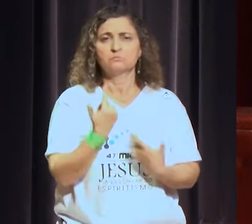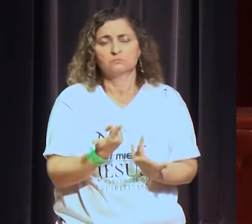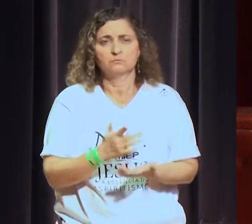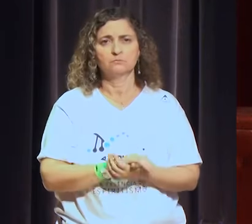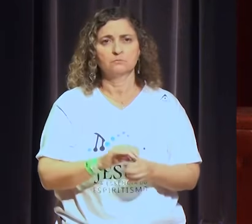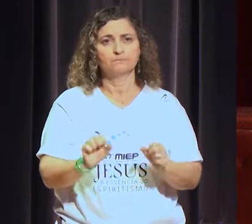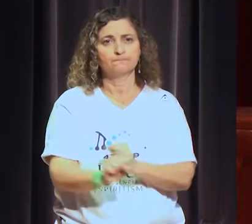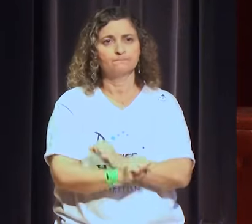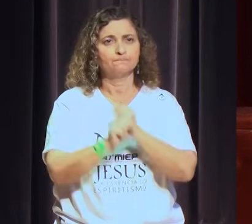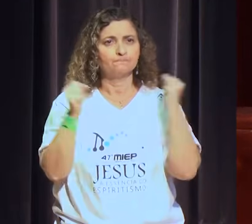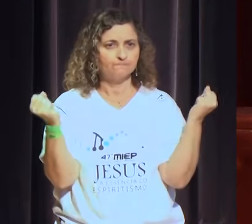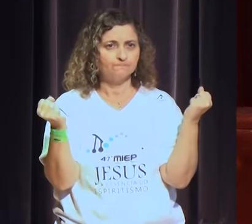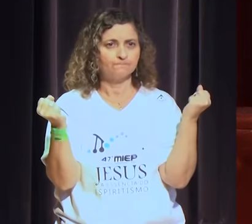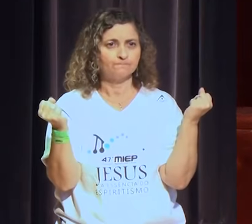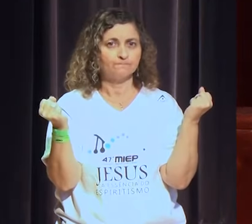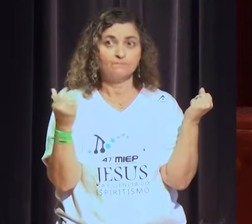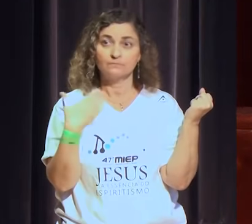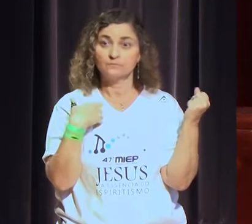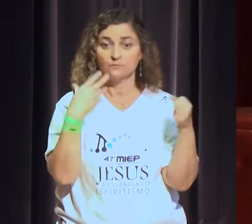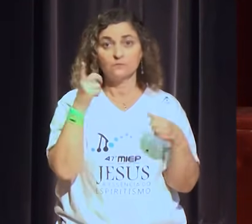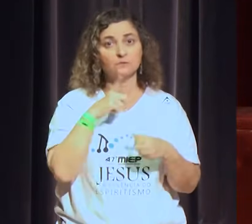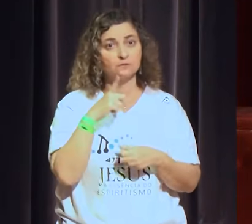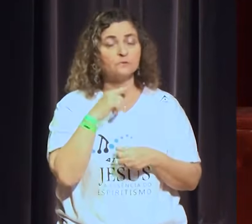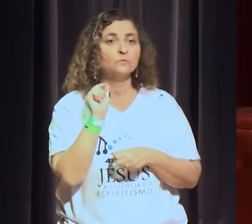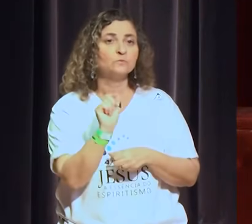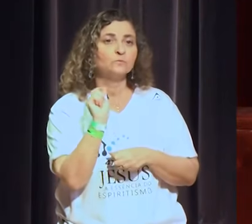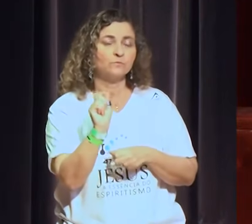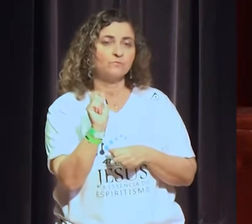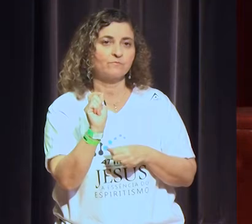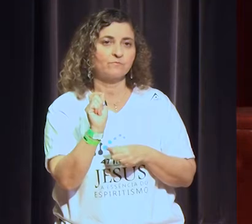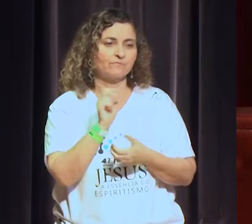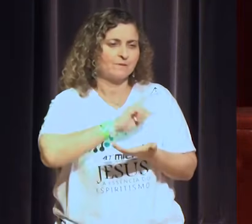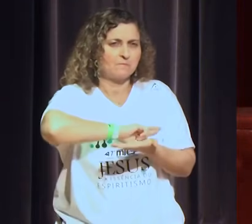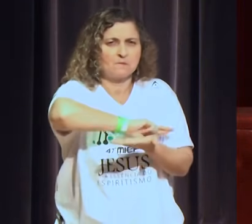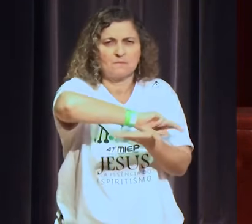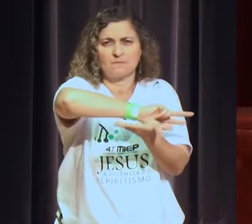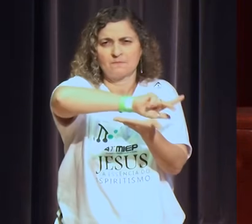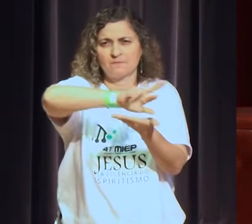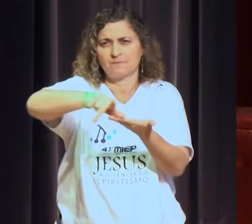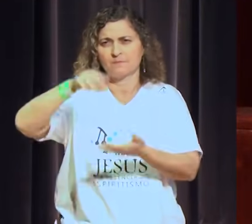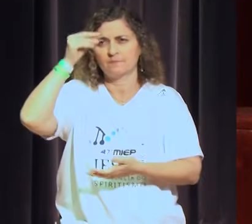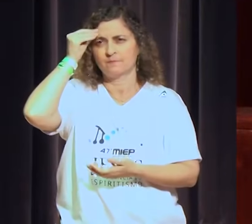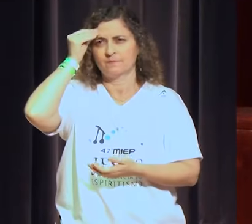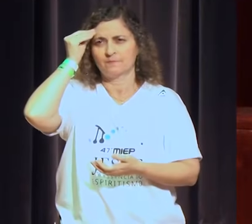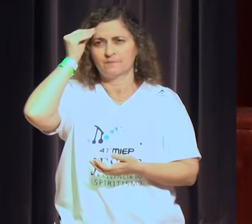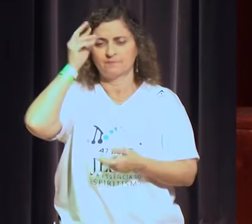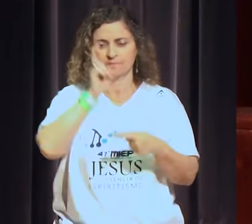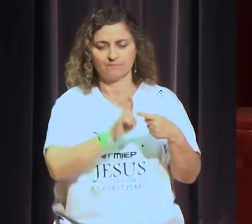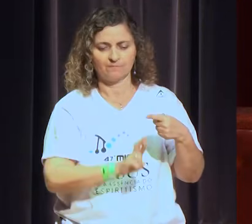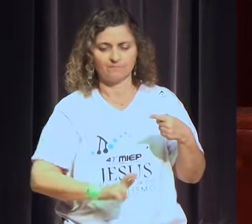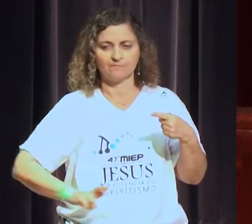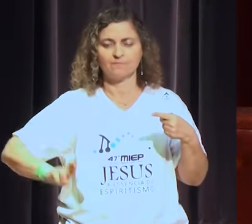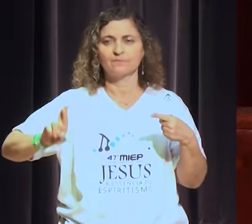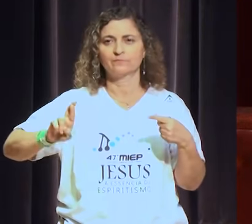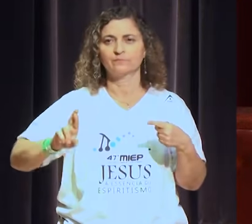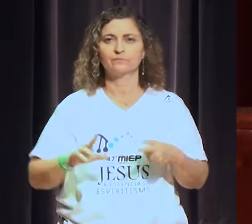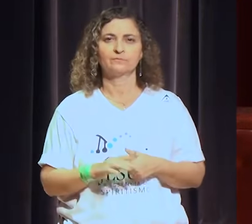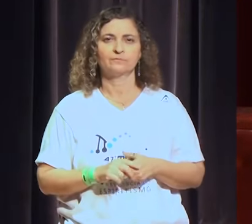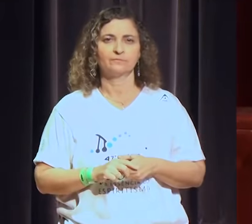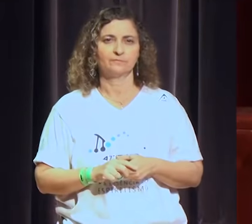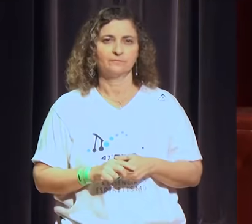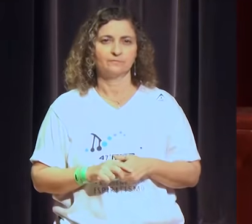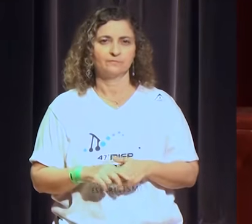Então, nós temos uma diversidade na experiência religiosa.